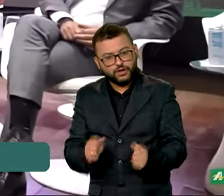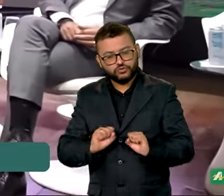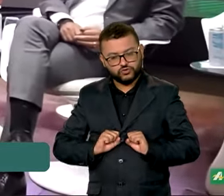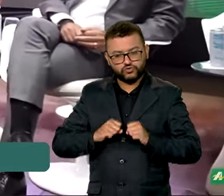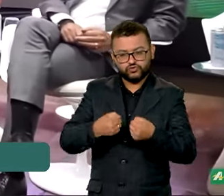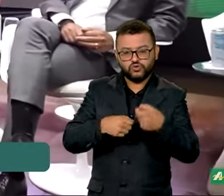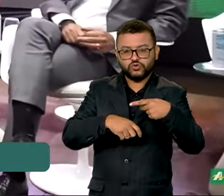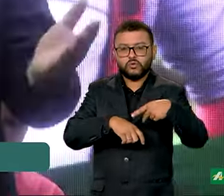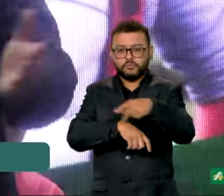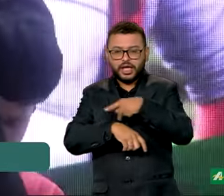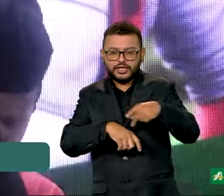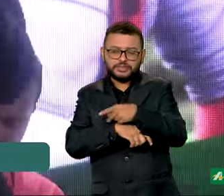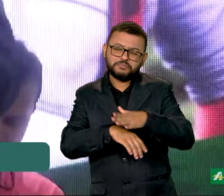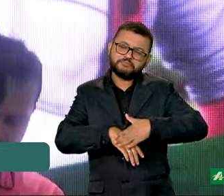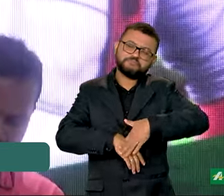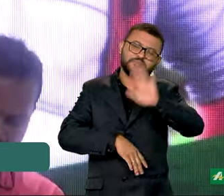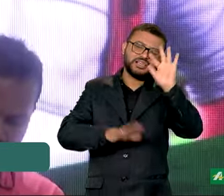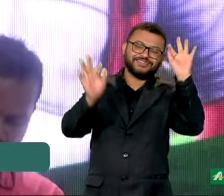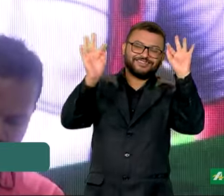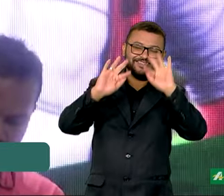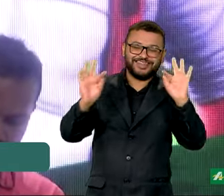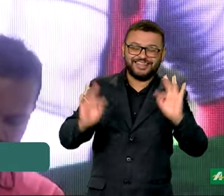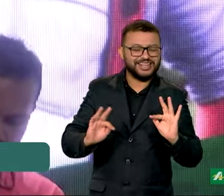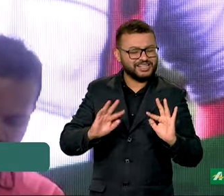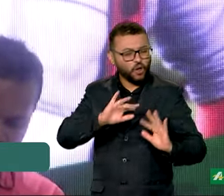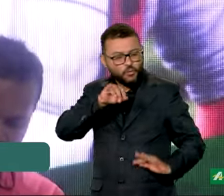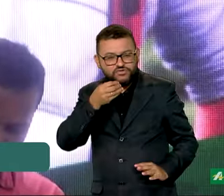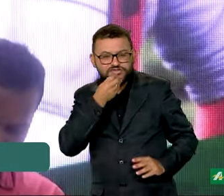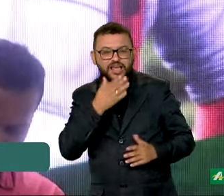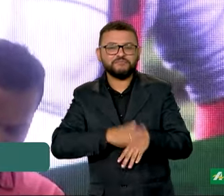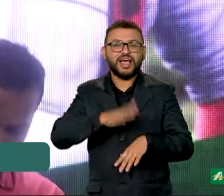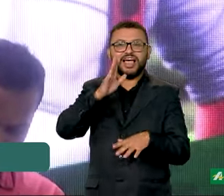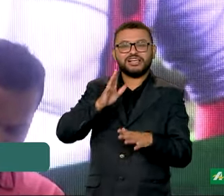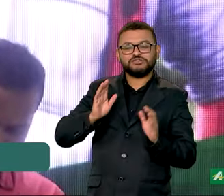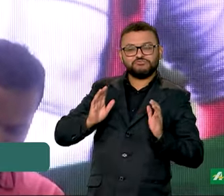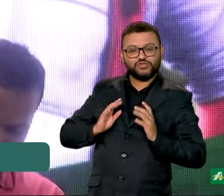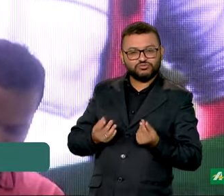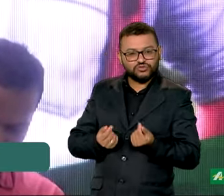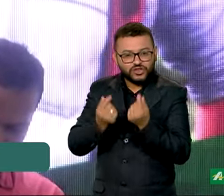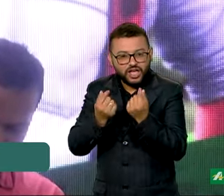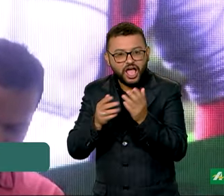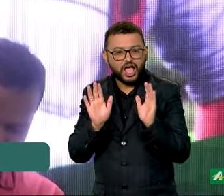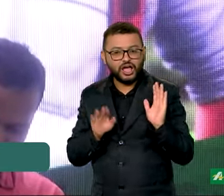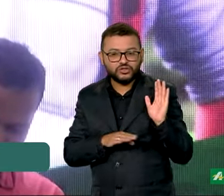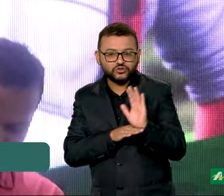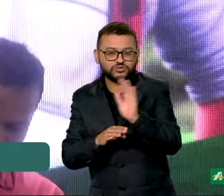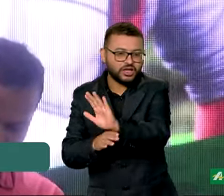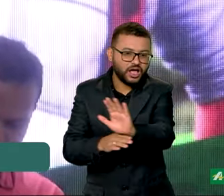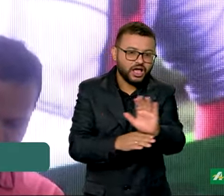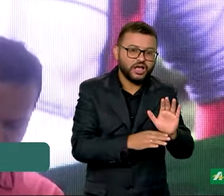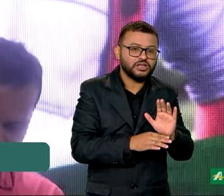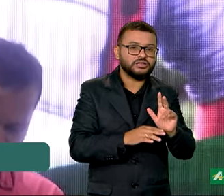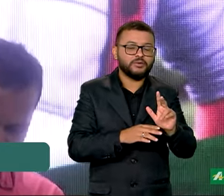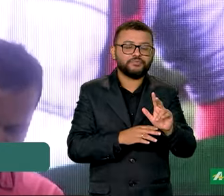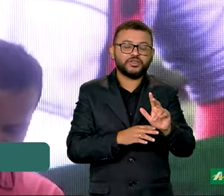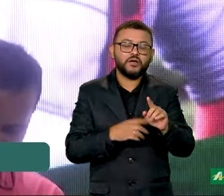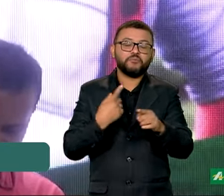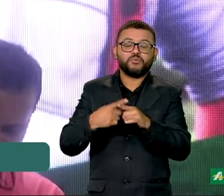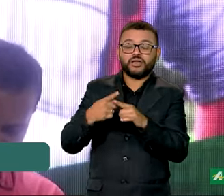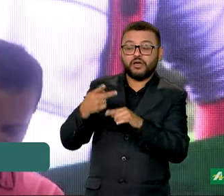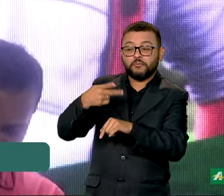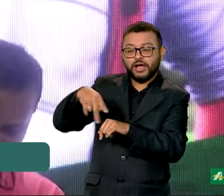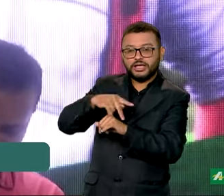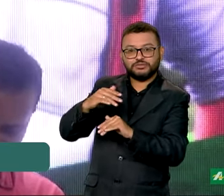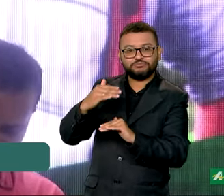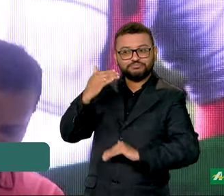deste país um país mais feliz mais alegre com mais oportunidades com mais riqueza na nossa gente um país Próspero